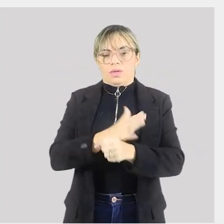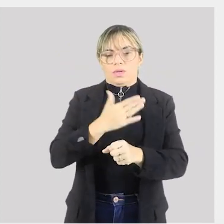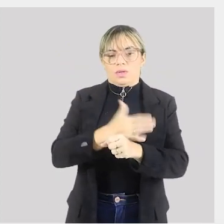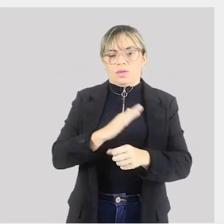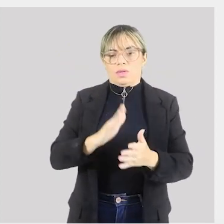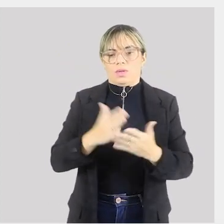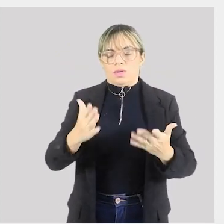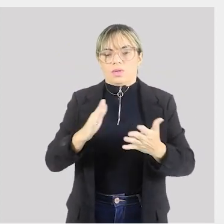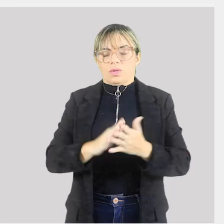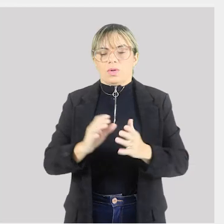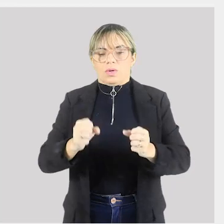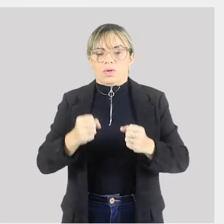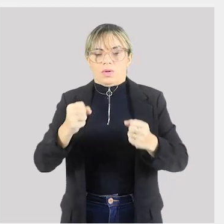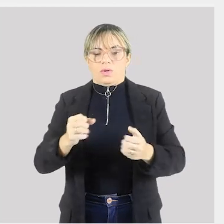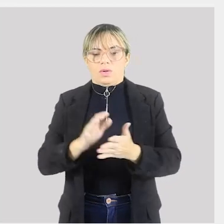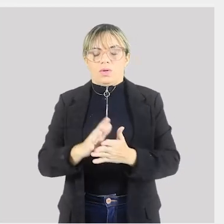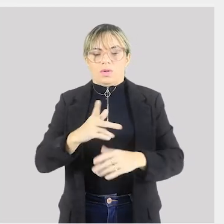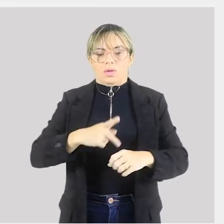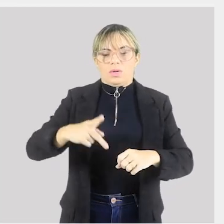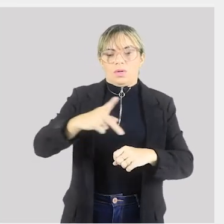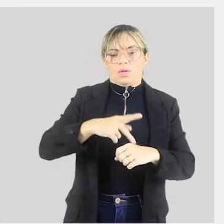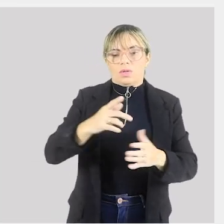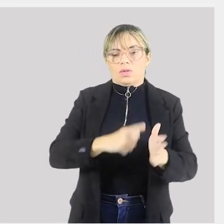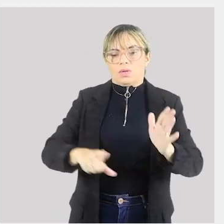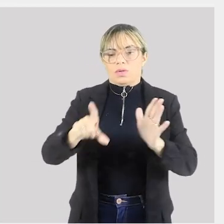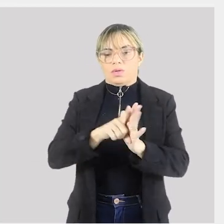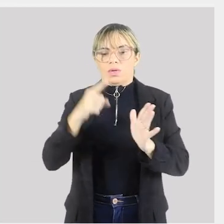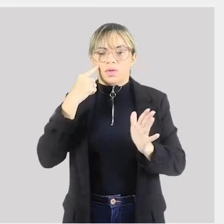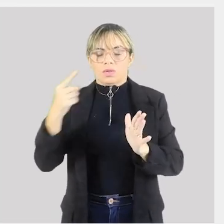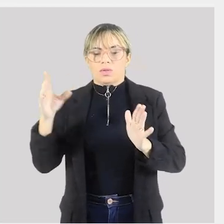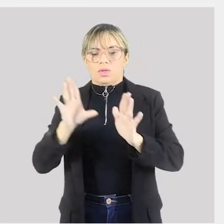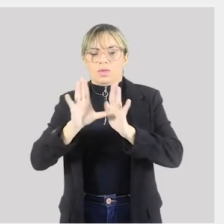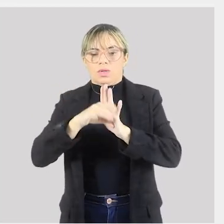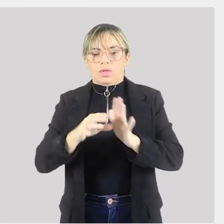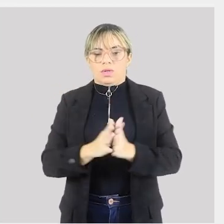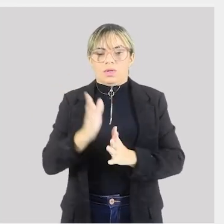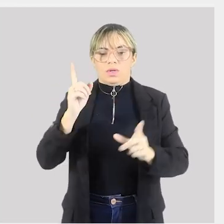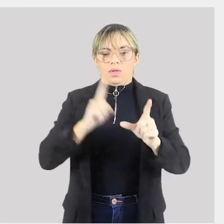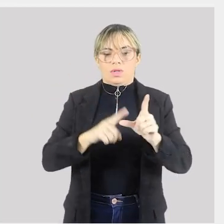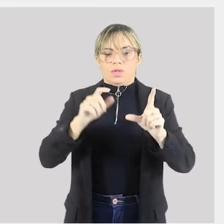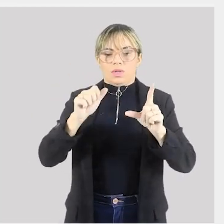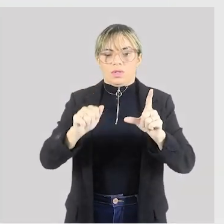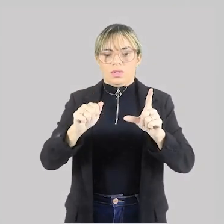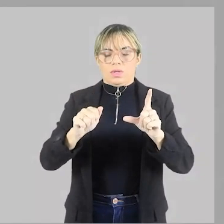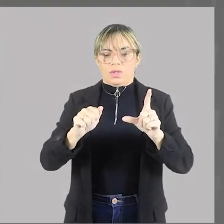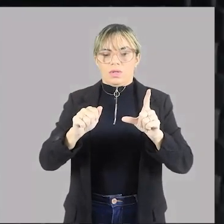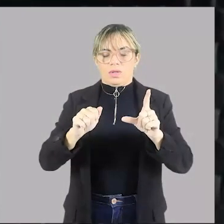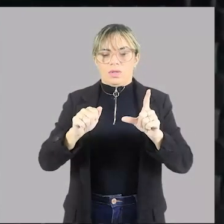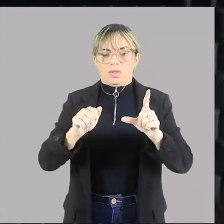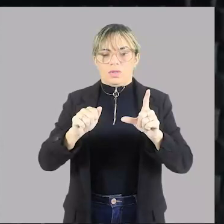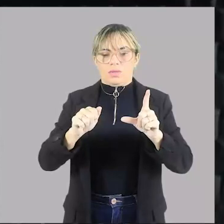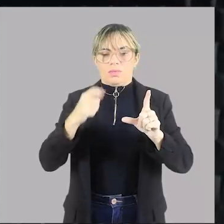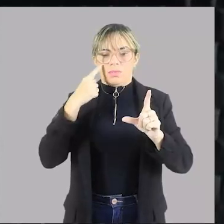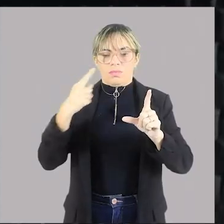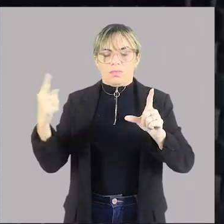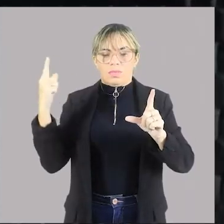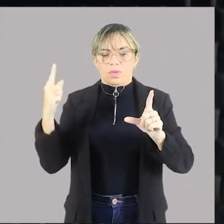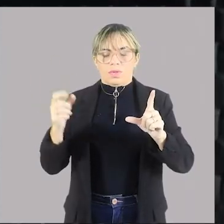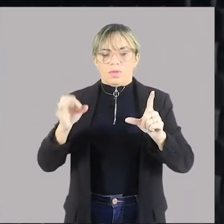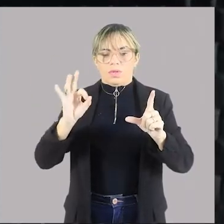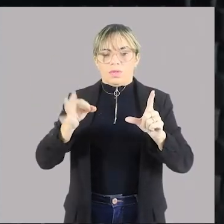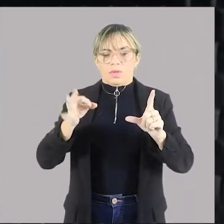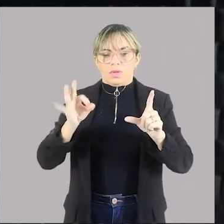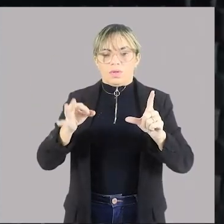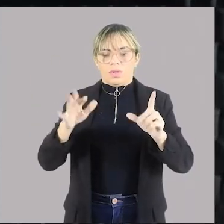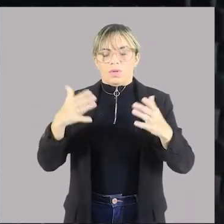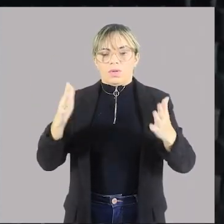poder do Estado dentro da lei, condiz com o conceito de, letra A, Estado de Direito. Assertiva correta. O Estado